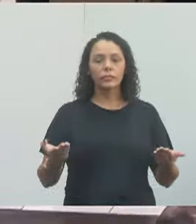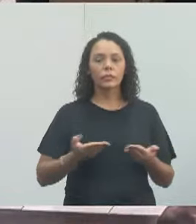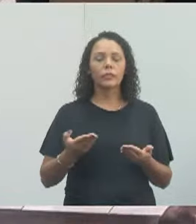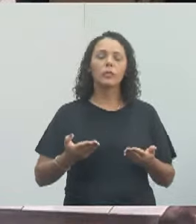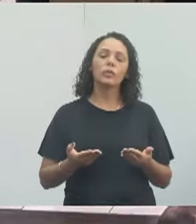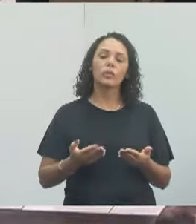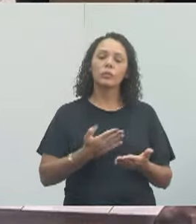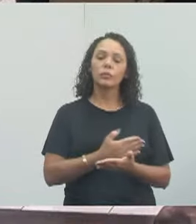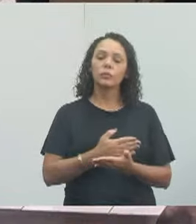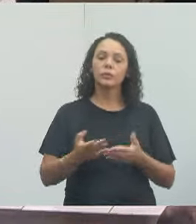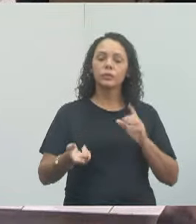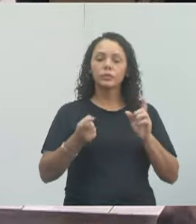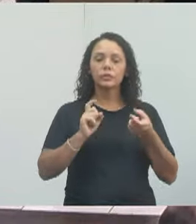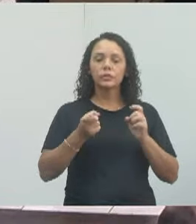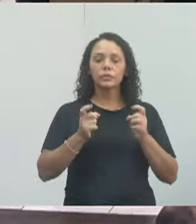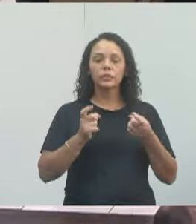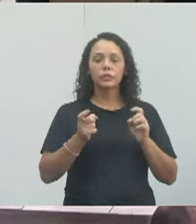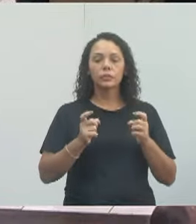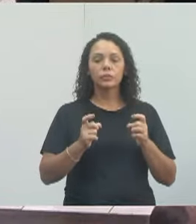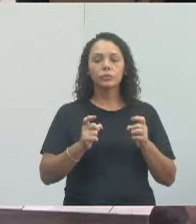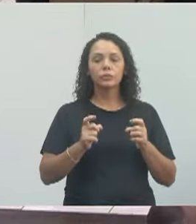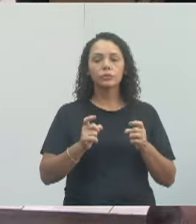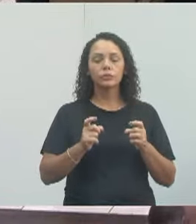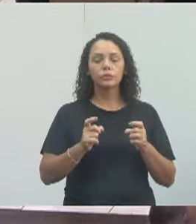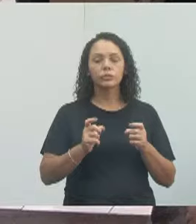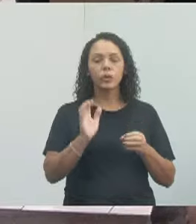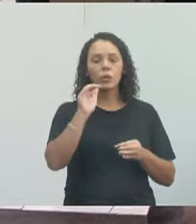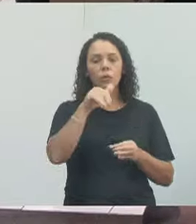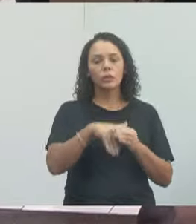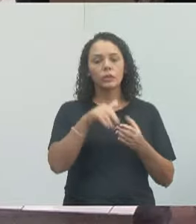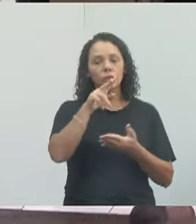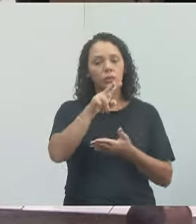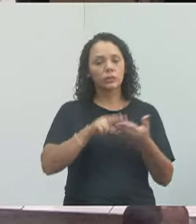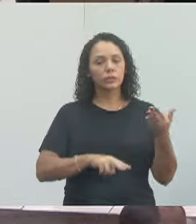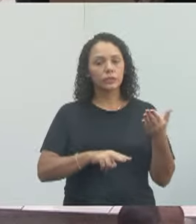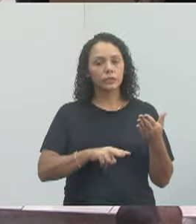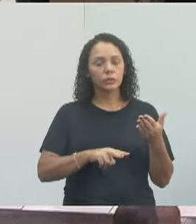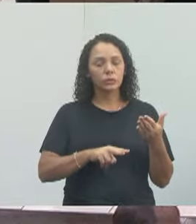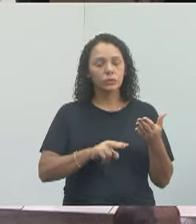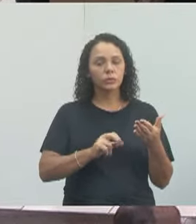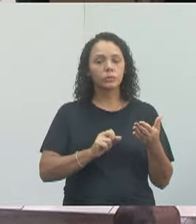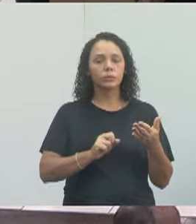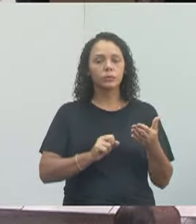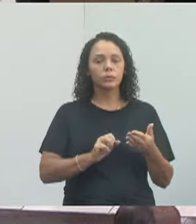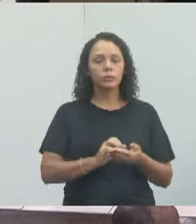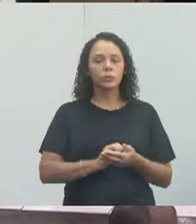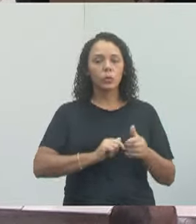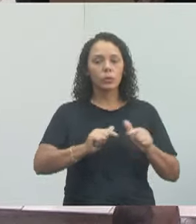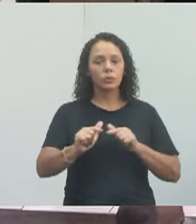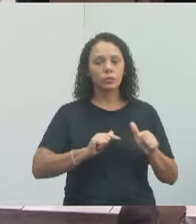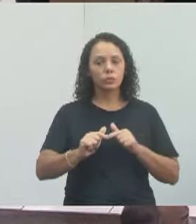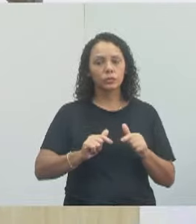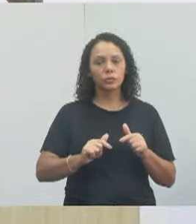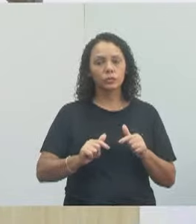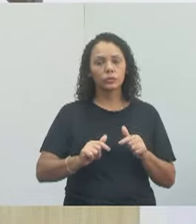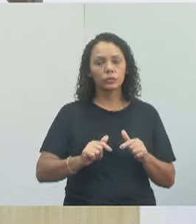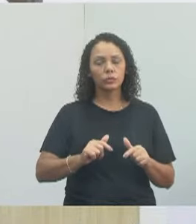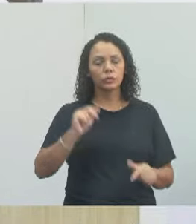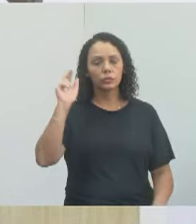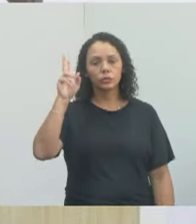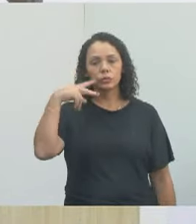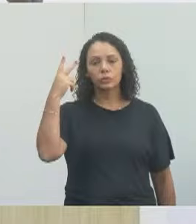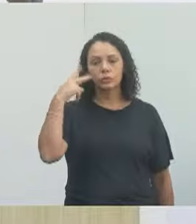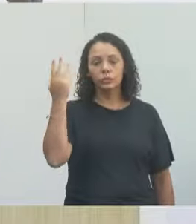passaremos à fase da sessão ordinária em que serão lidos e votados conforme disciplinado os expedientes dos vereadores